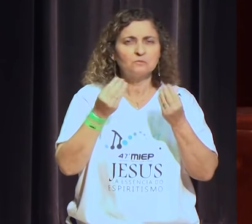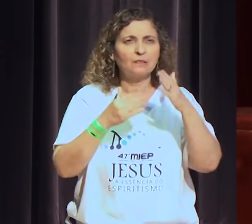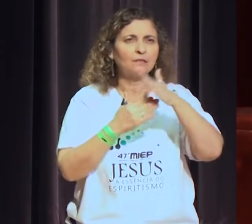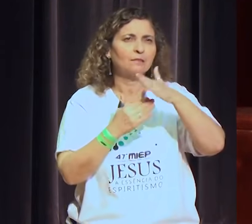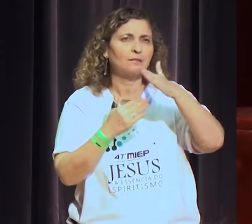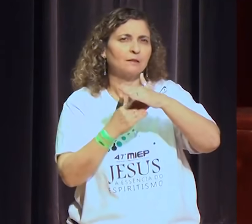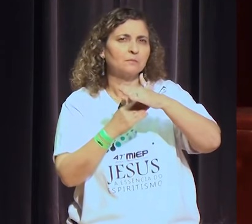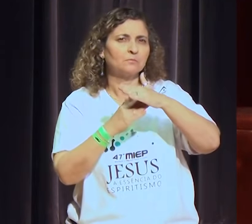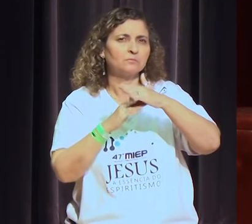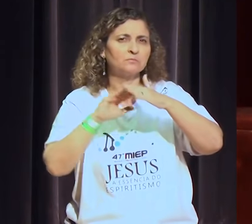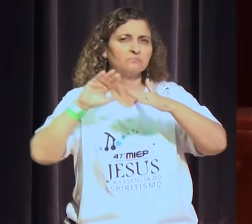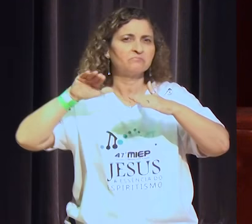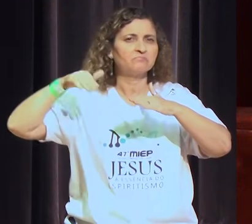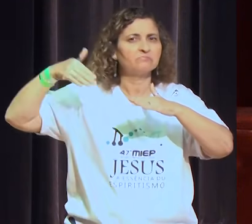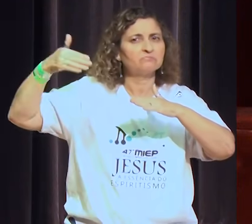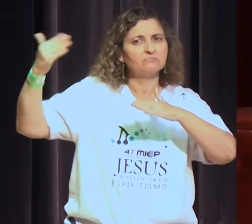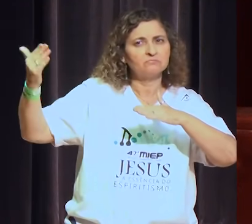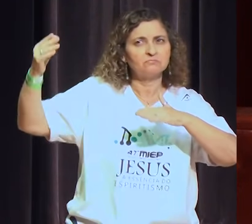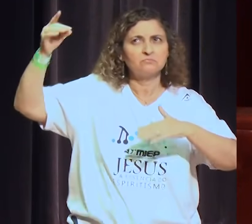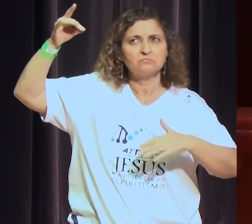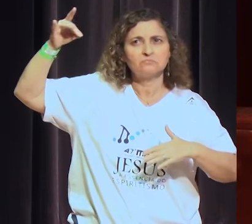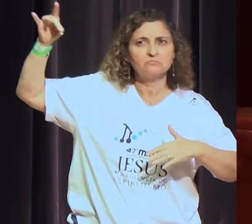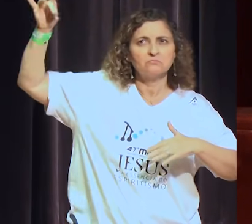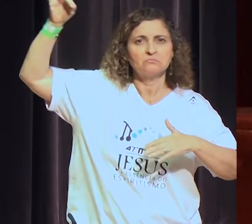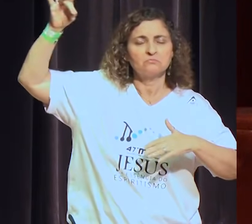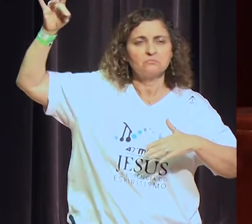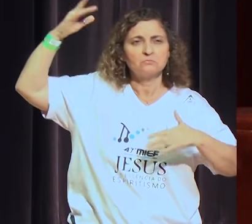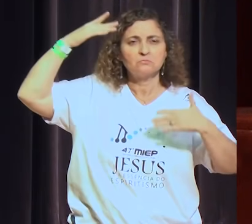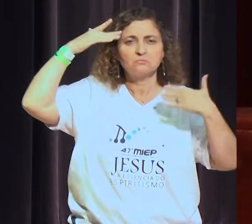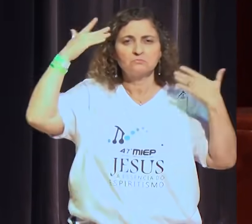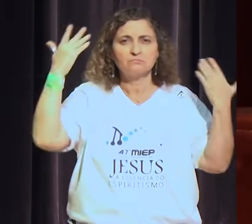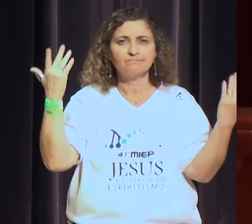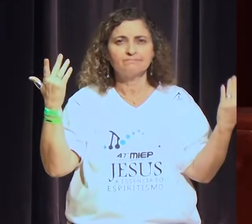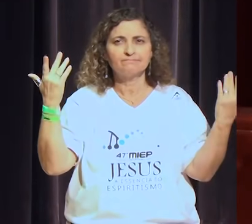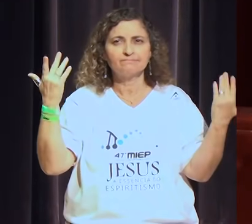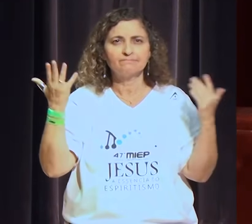que eu não sei como é que eles contam o tempo, se é que eles contam,